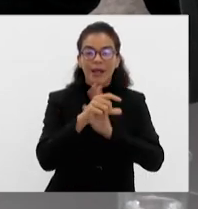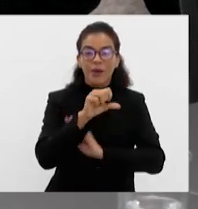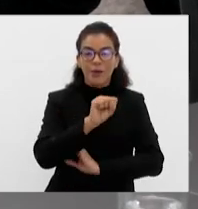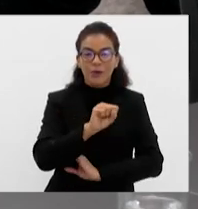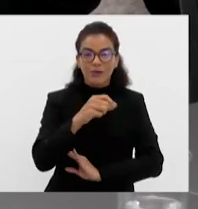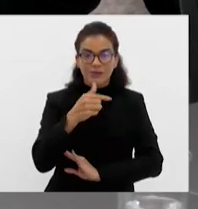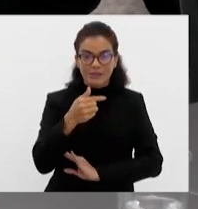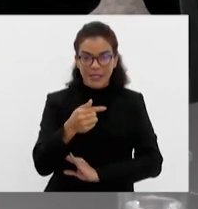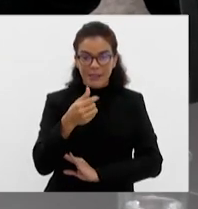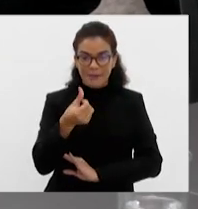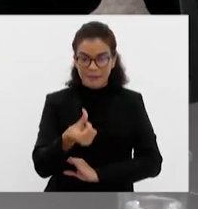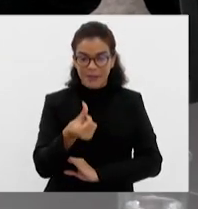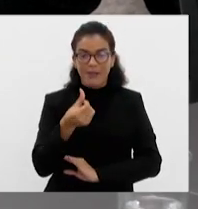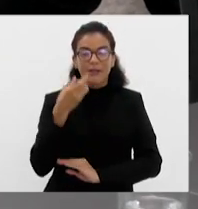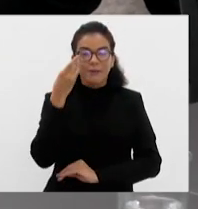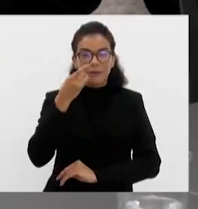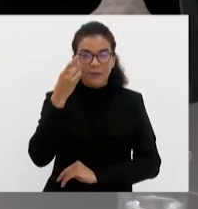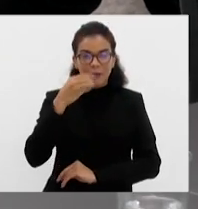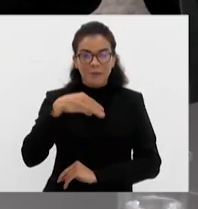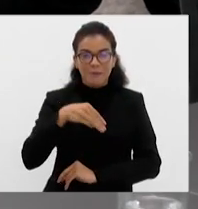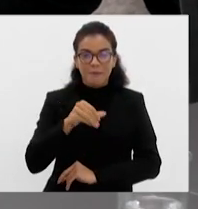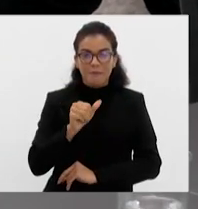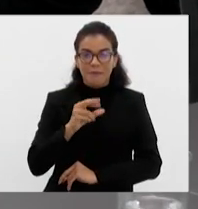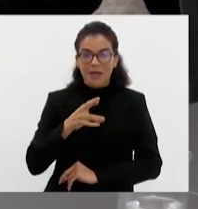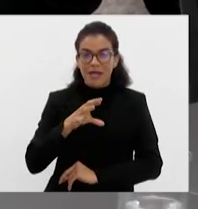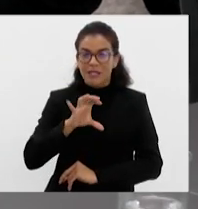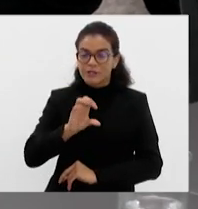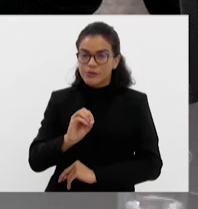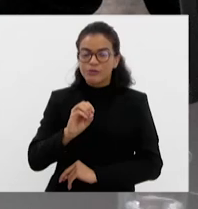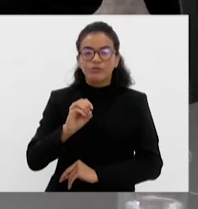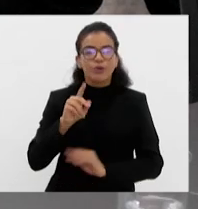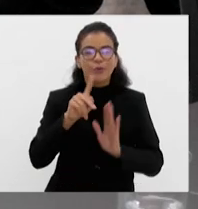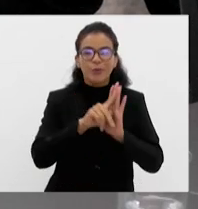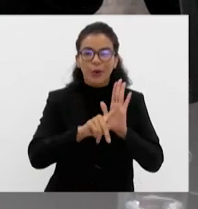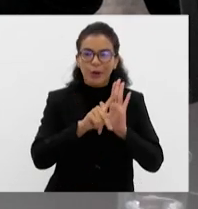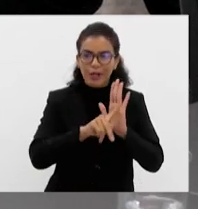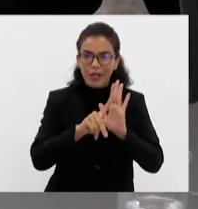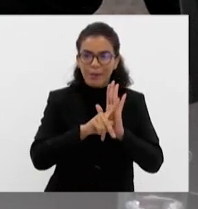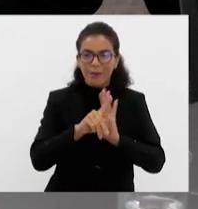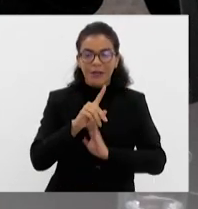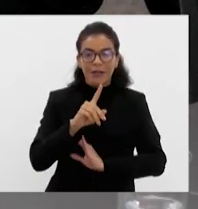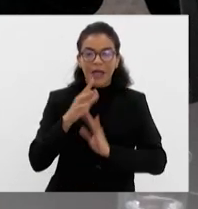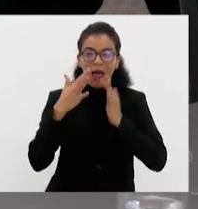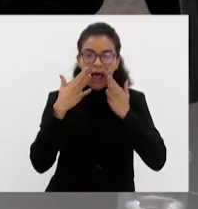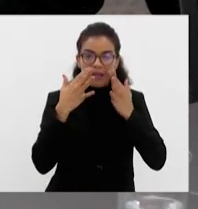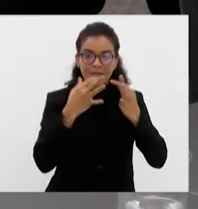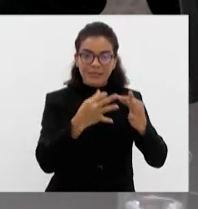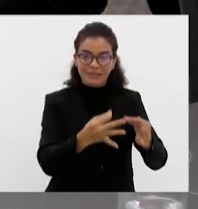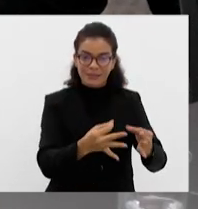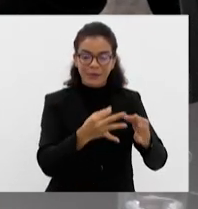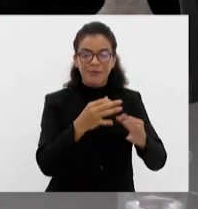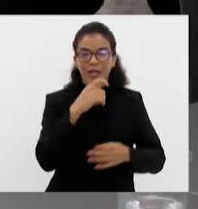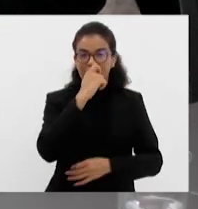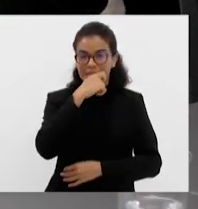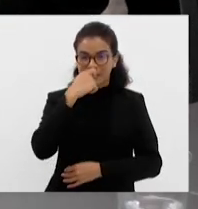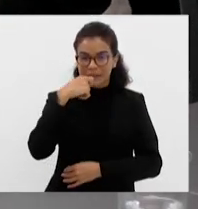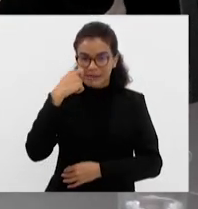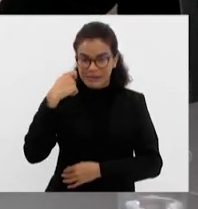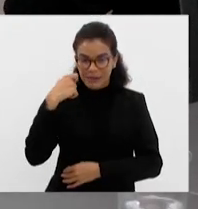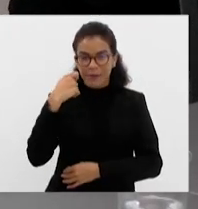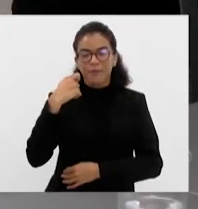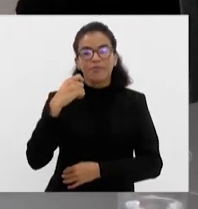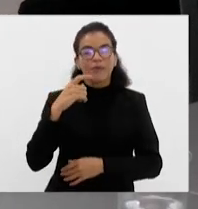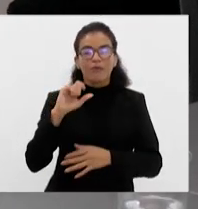de 23, de autoria do deputado Márcio Canella, que institui o programa Ter Atenção da Saúde Bucal, para fins